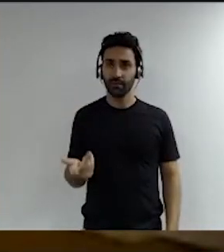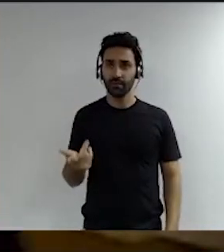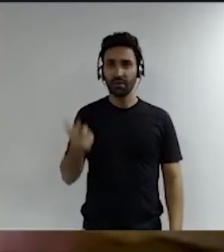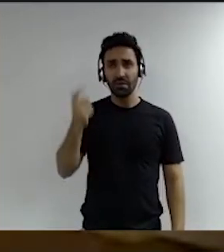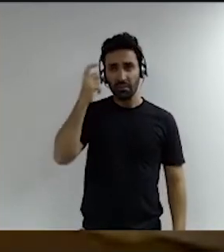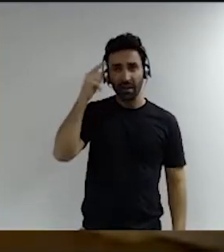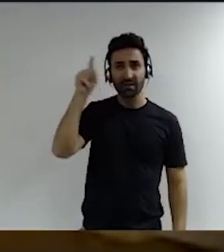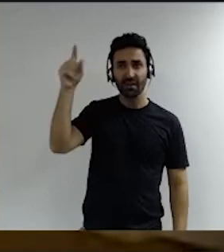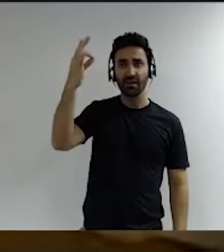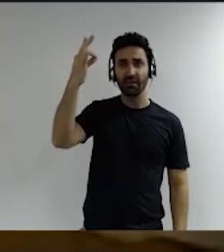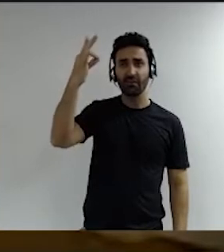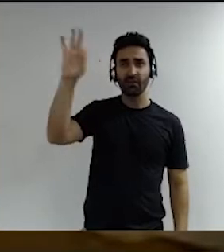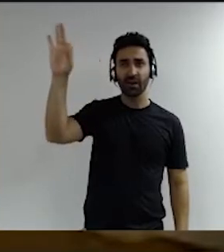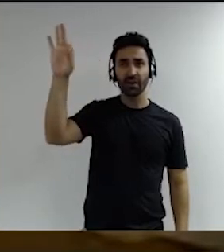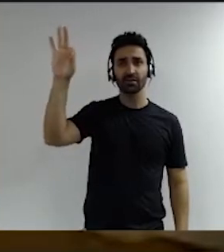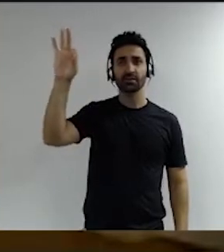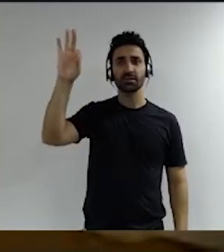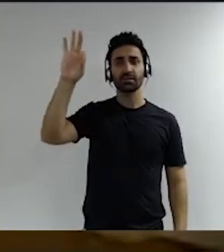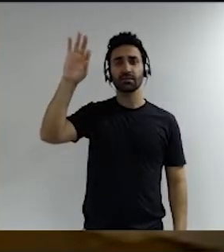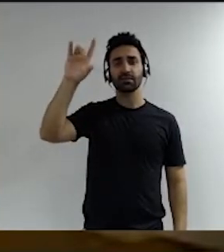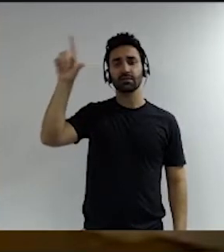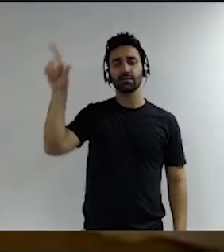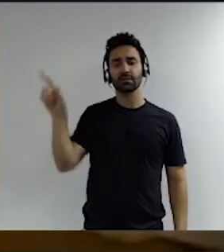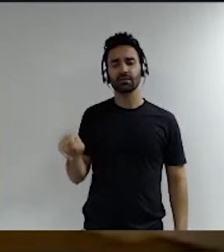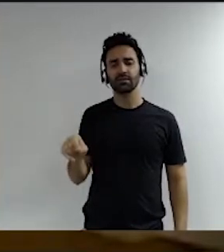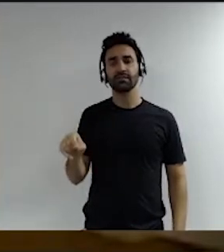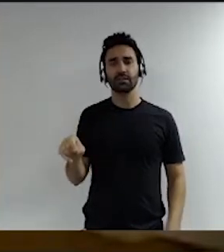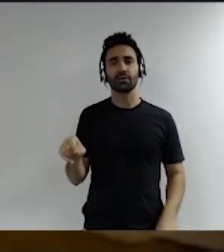de satisfação tão maior que a brasileira.